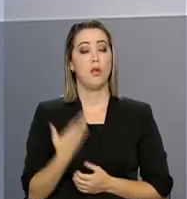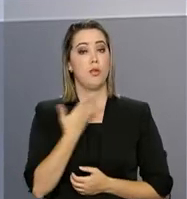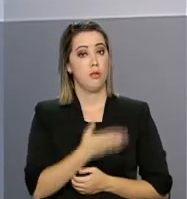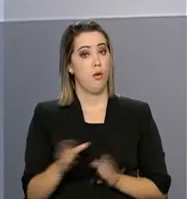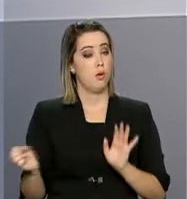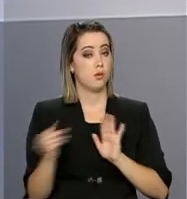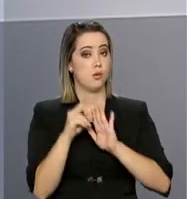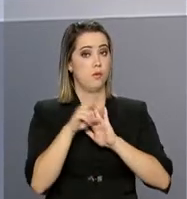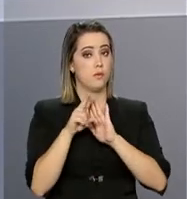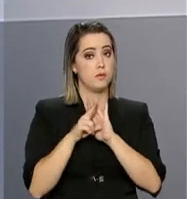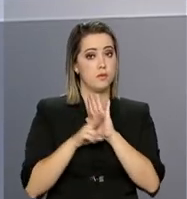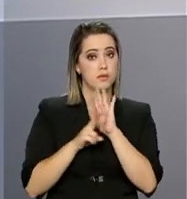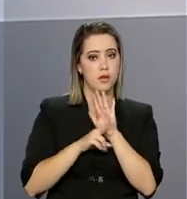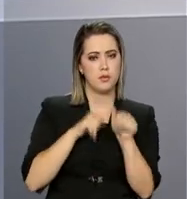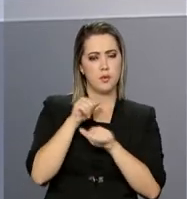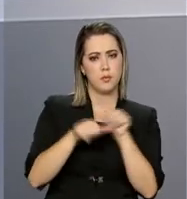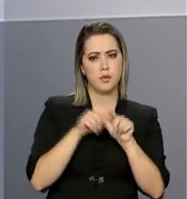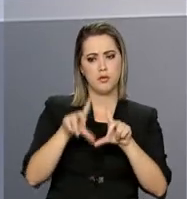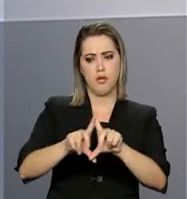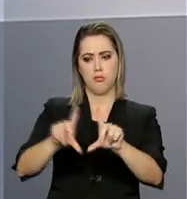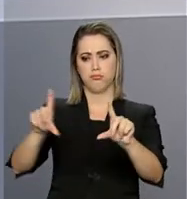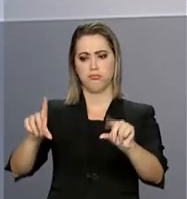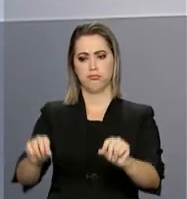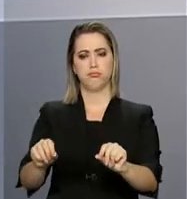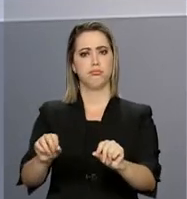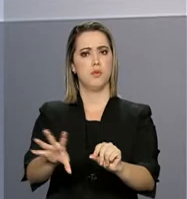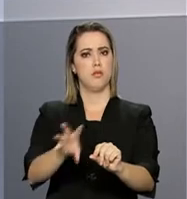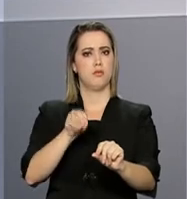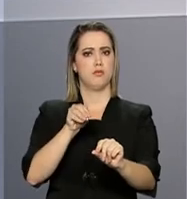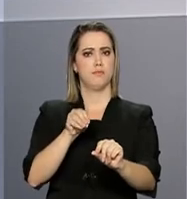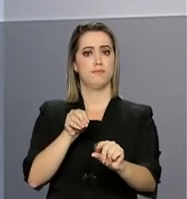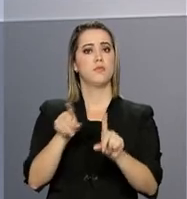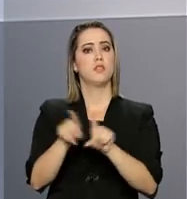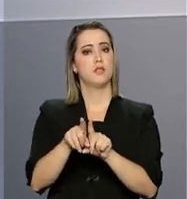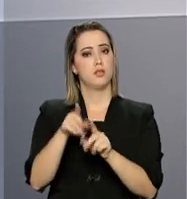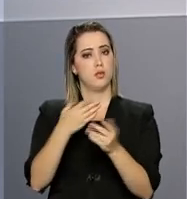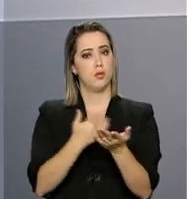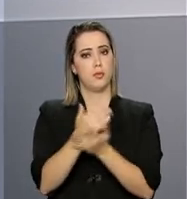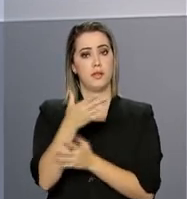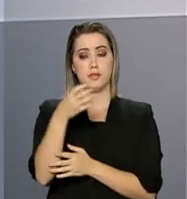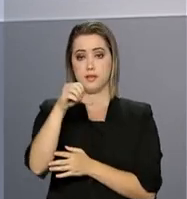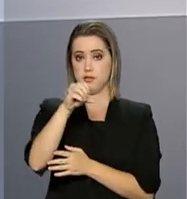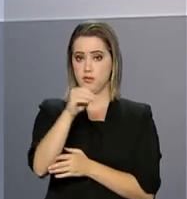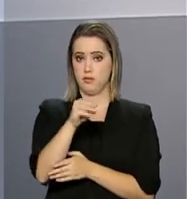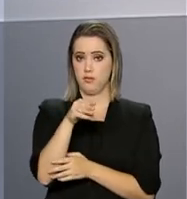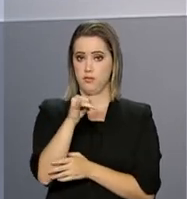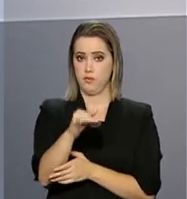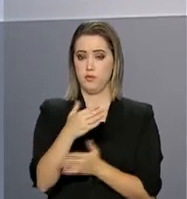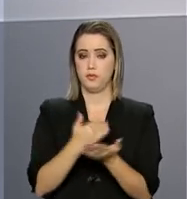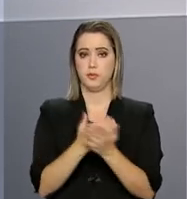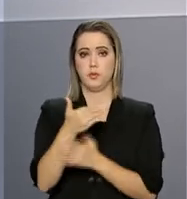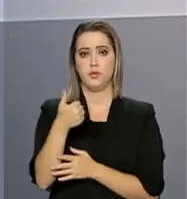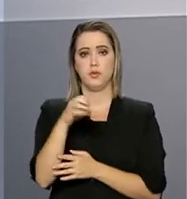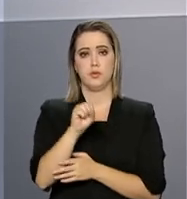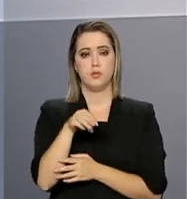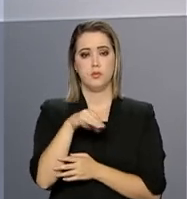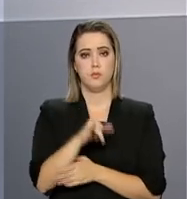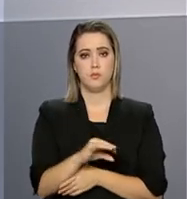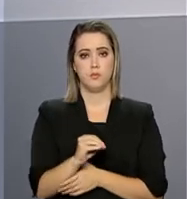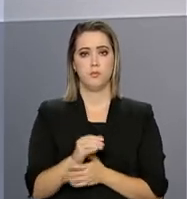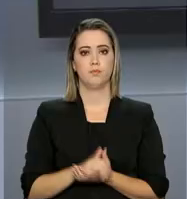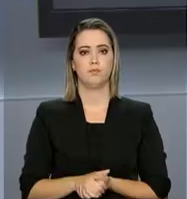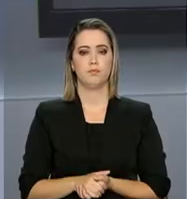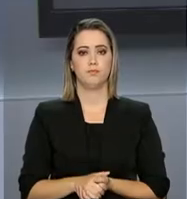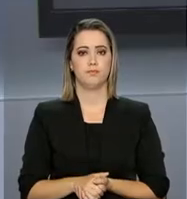regras para a alteração do número das placas de veículos clonadas entrou em vigor em 90 dias contados a partir do dia 18 de